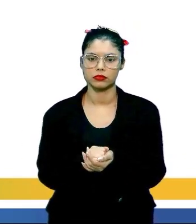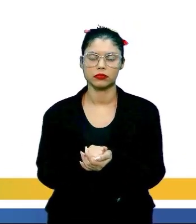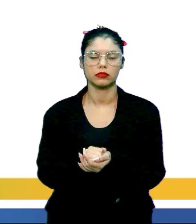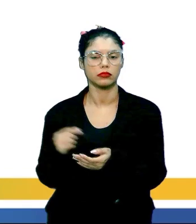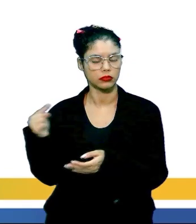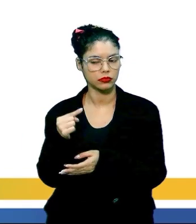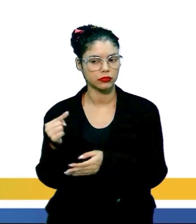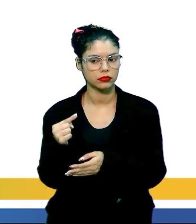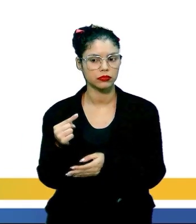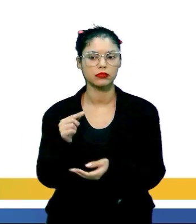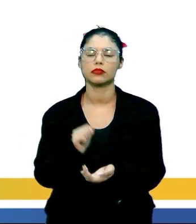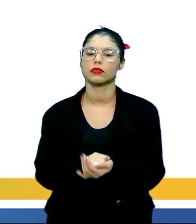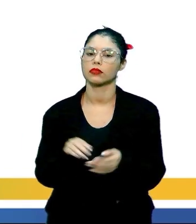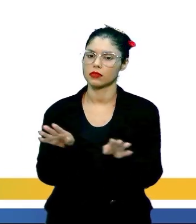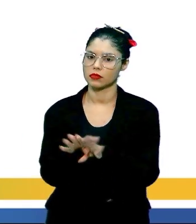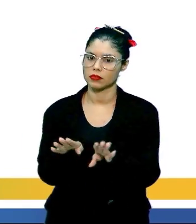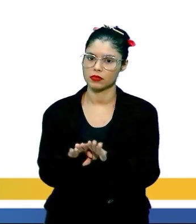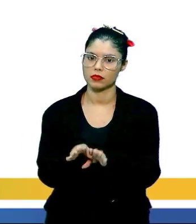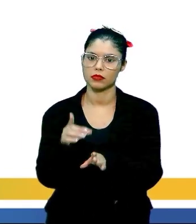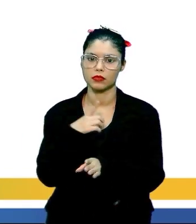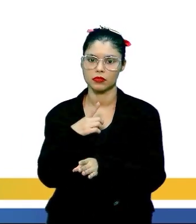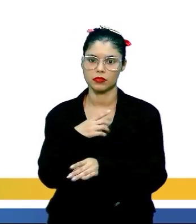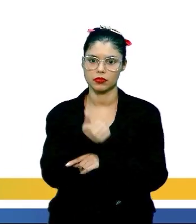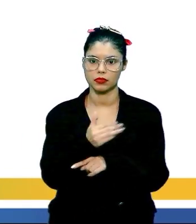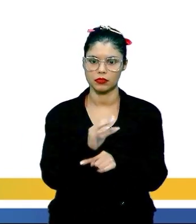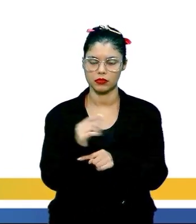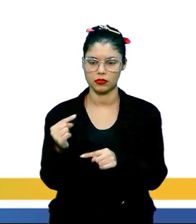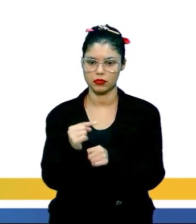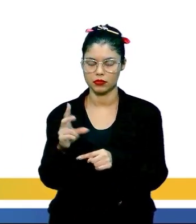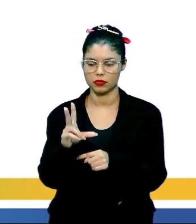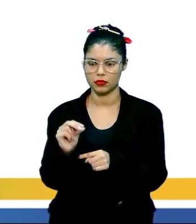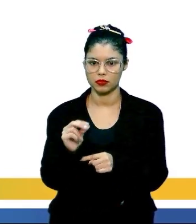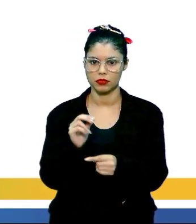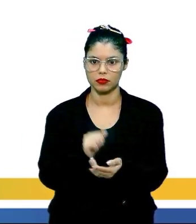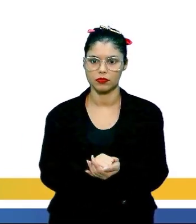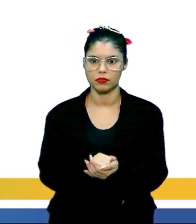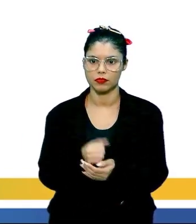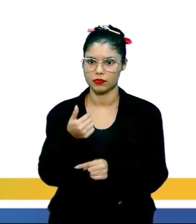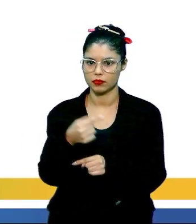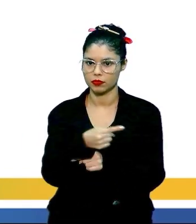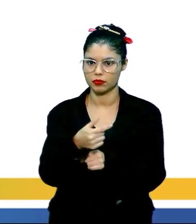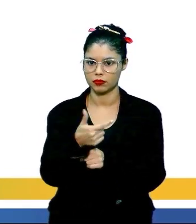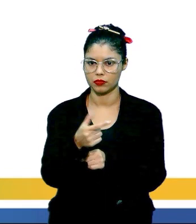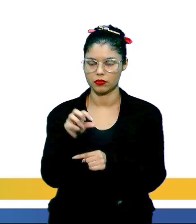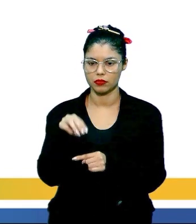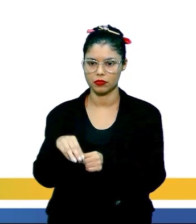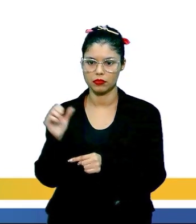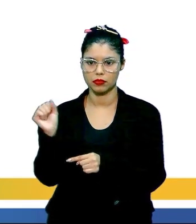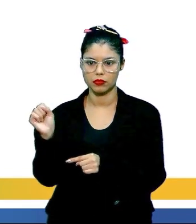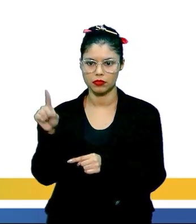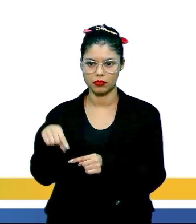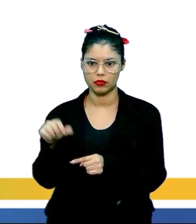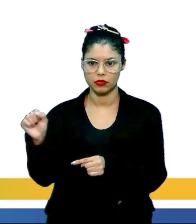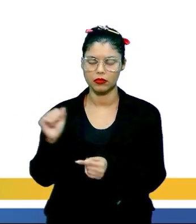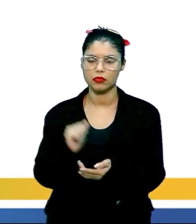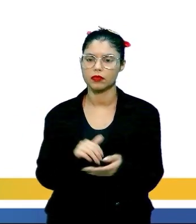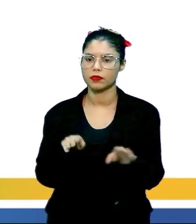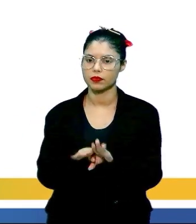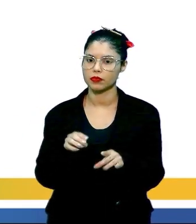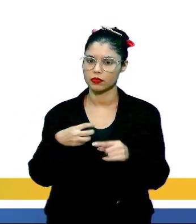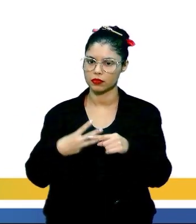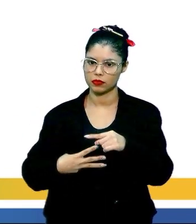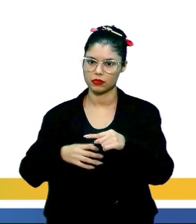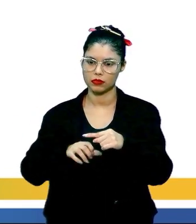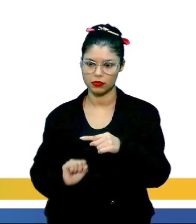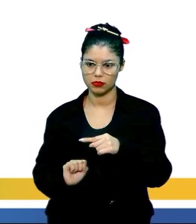final menos velocidade inicial, teremos 10 menos 50, que vai nos resultar em menos 20 metros por segundo, e temos o